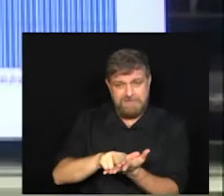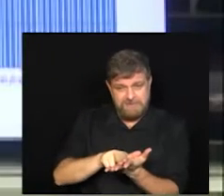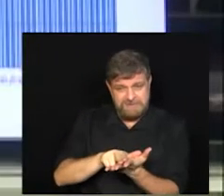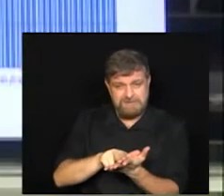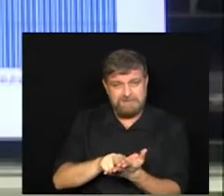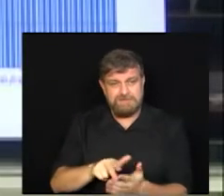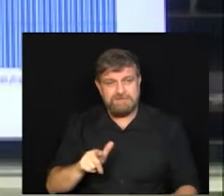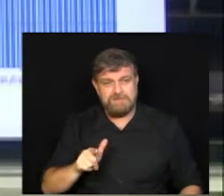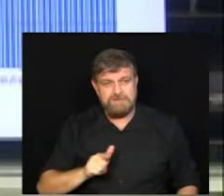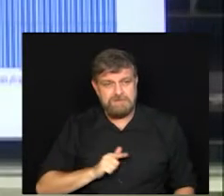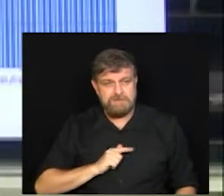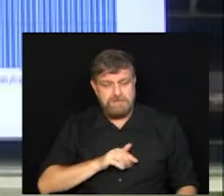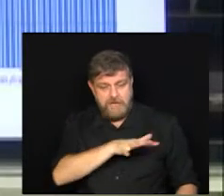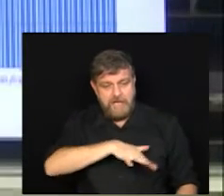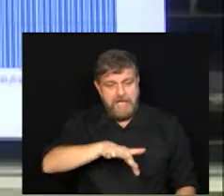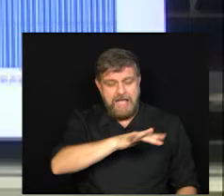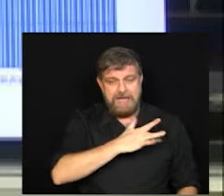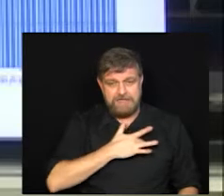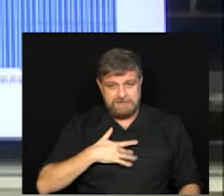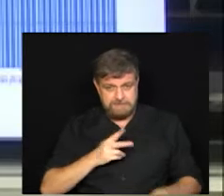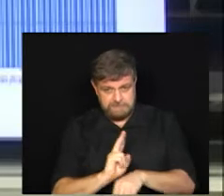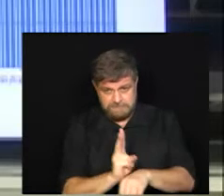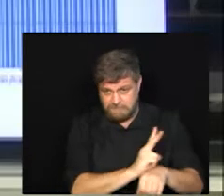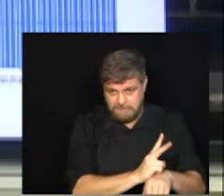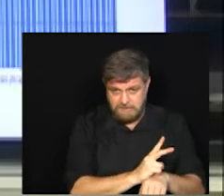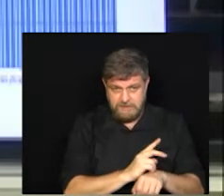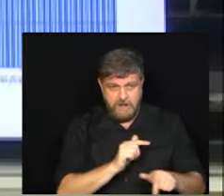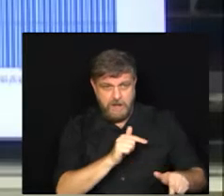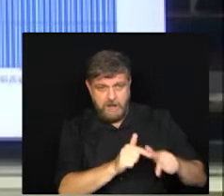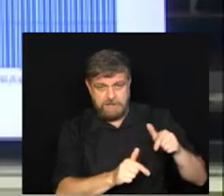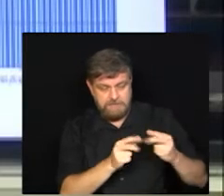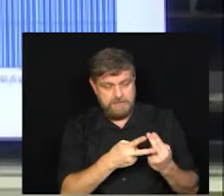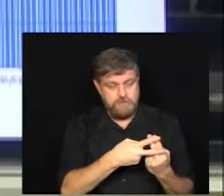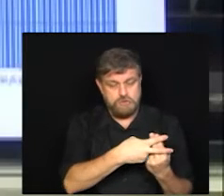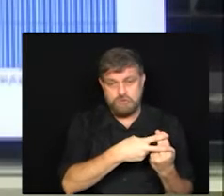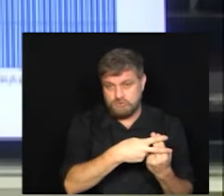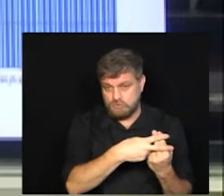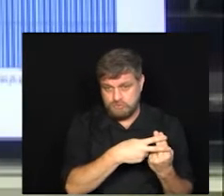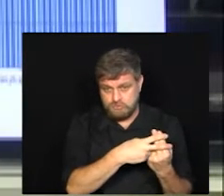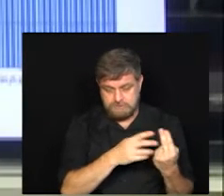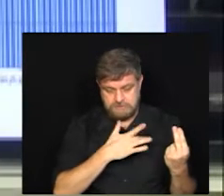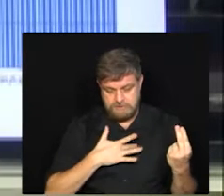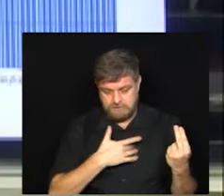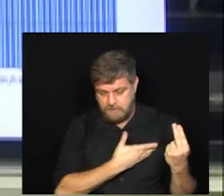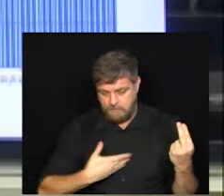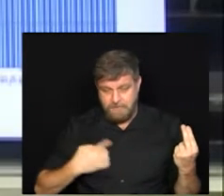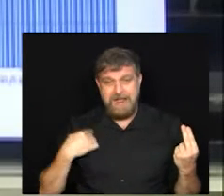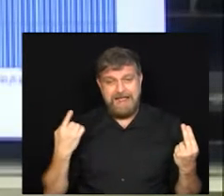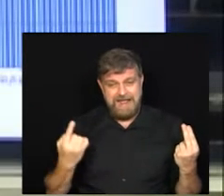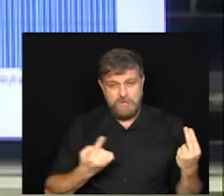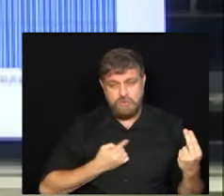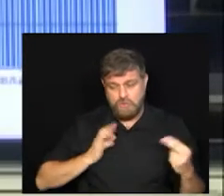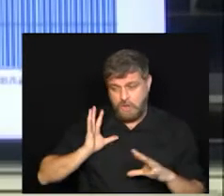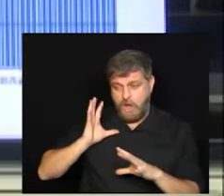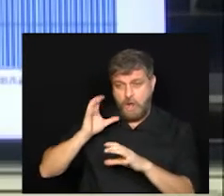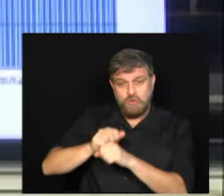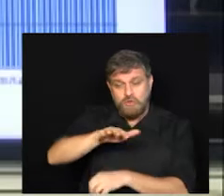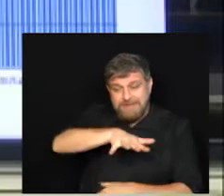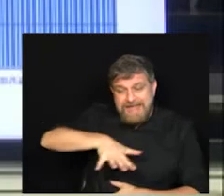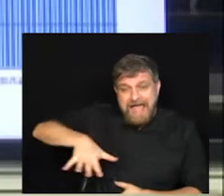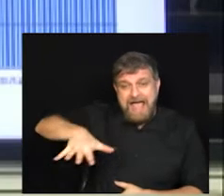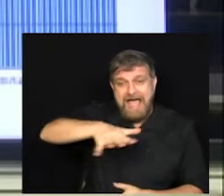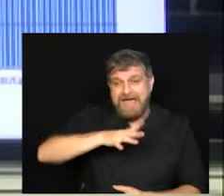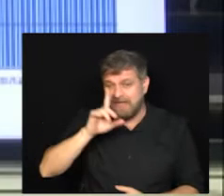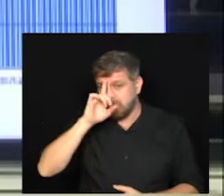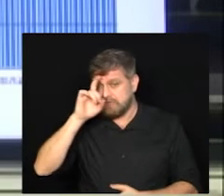A vigilância não trabalha só com a rede SUS, né? A gente olha para toda a rede hospitalar de Campinas. Isso aqui é